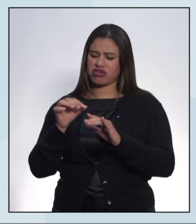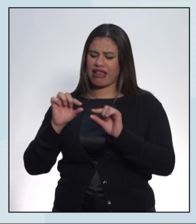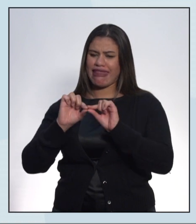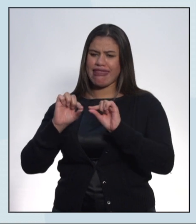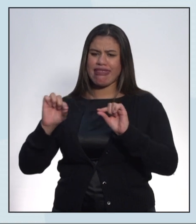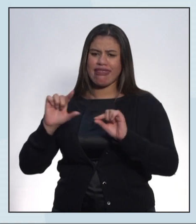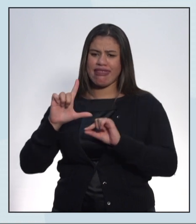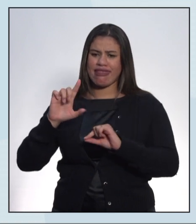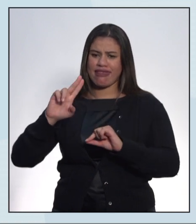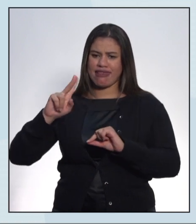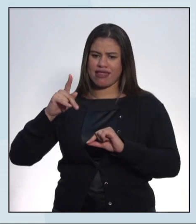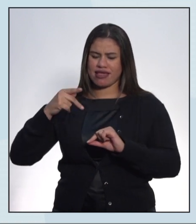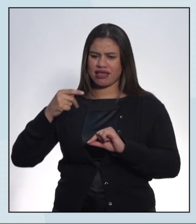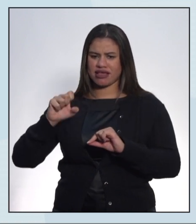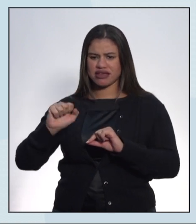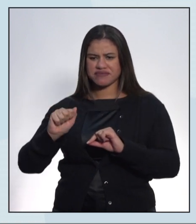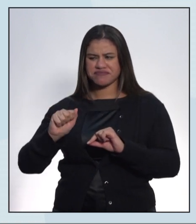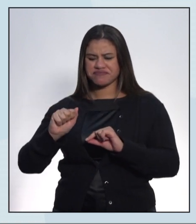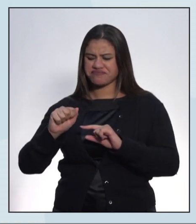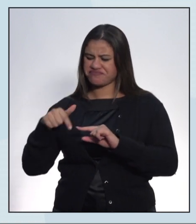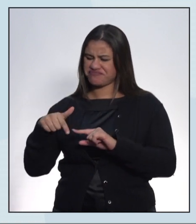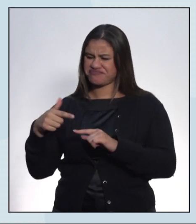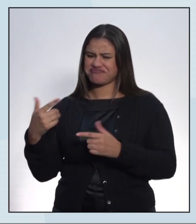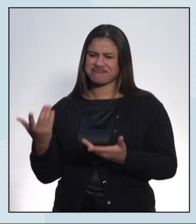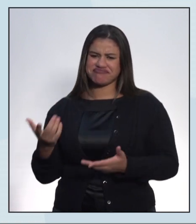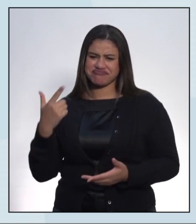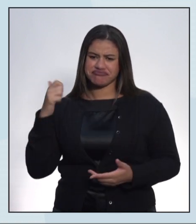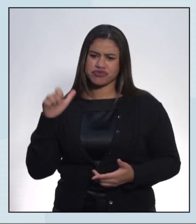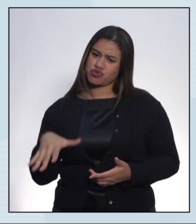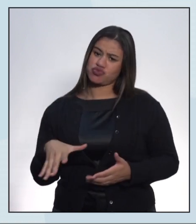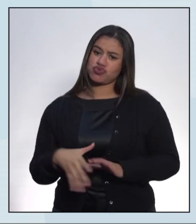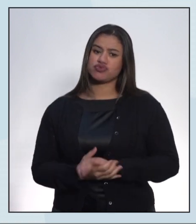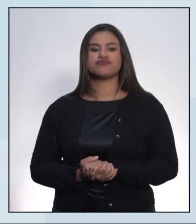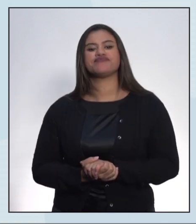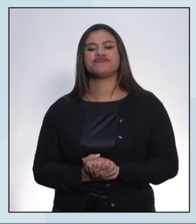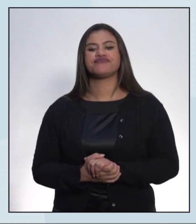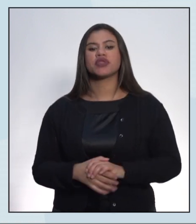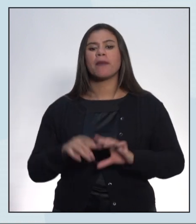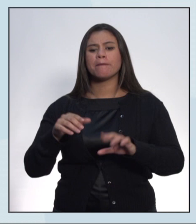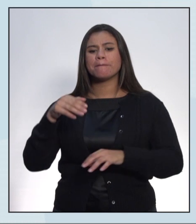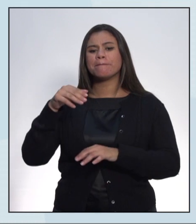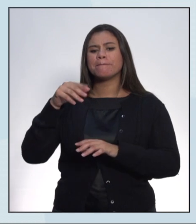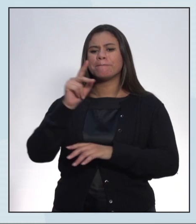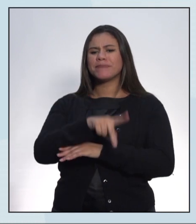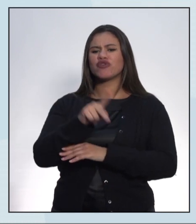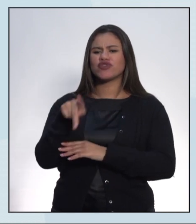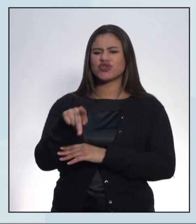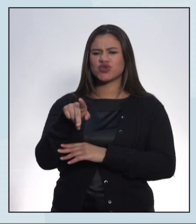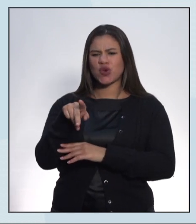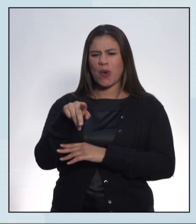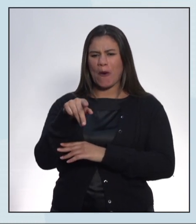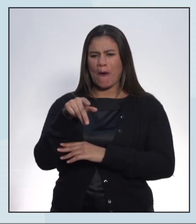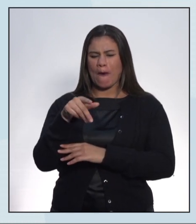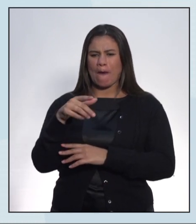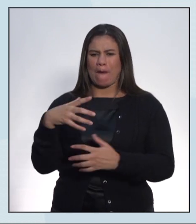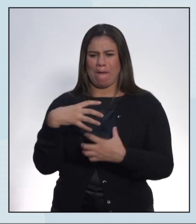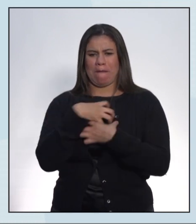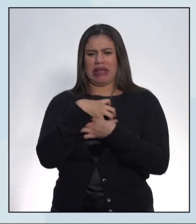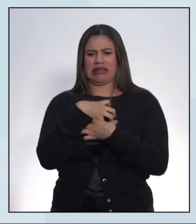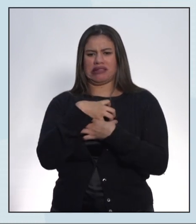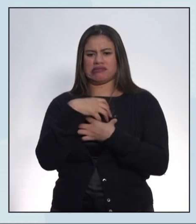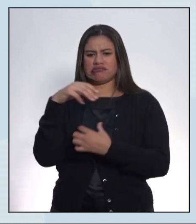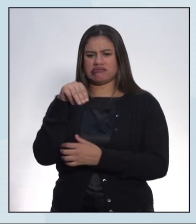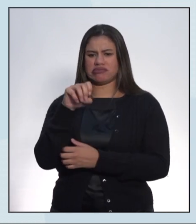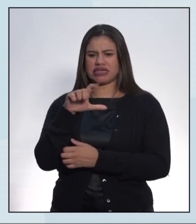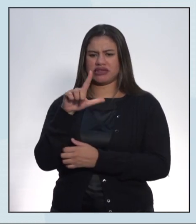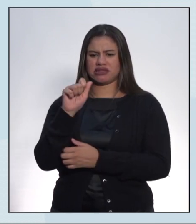seria um professor de melancolia? Pergunta 5. O que é servir de agulha a muita linha ordinária? No